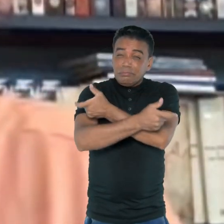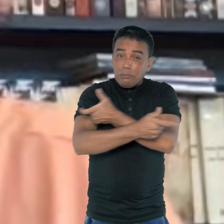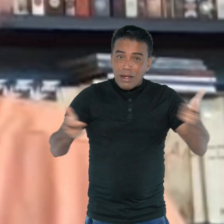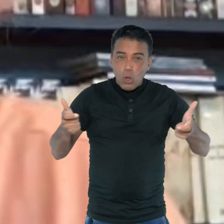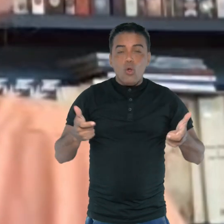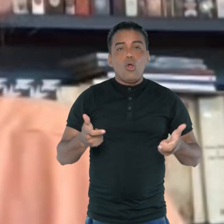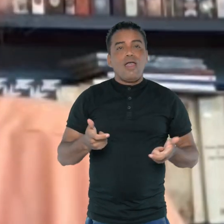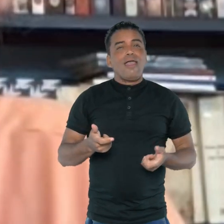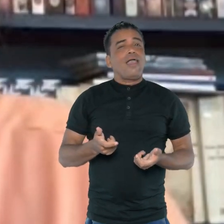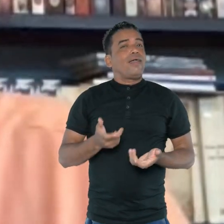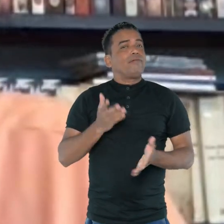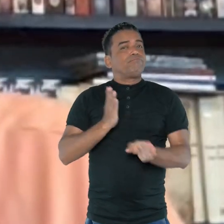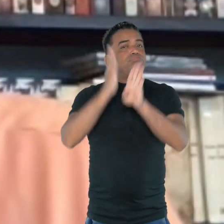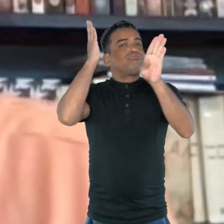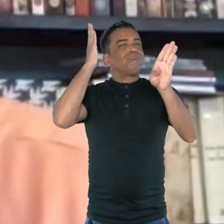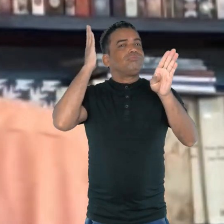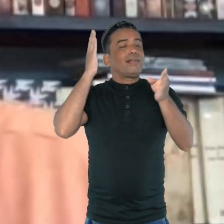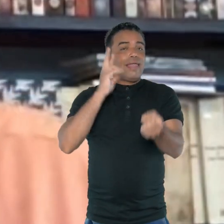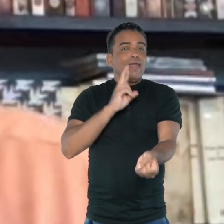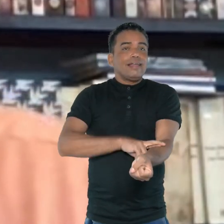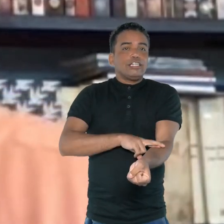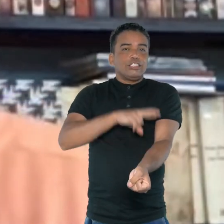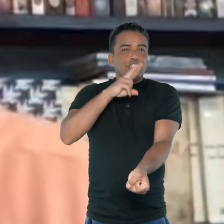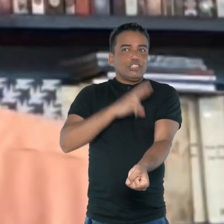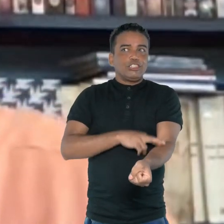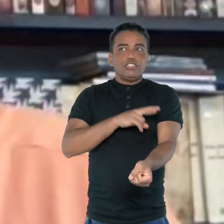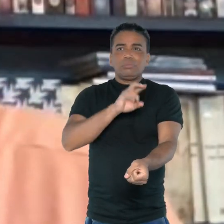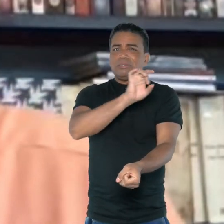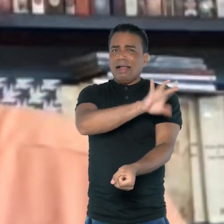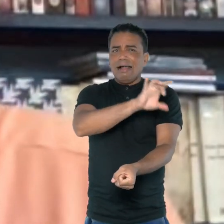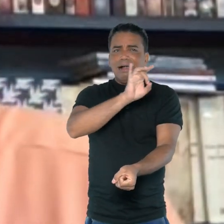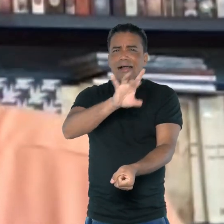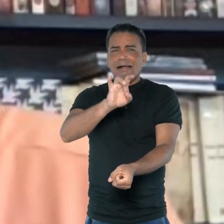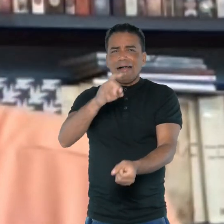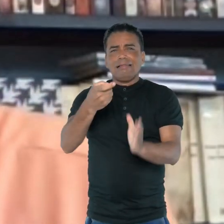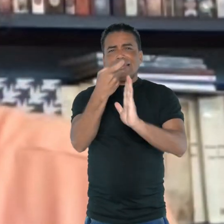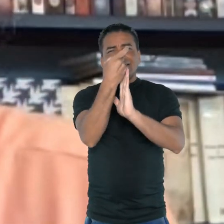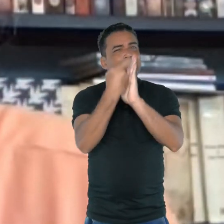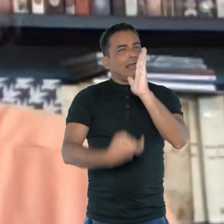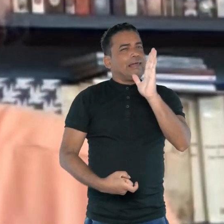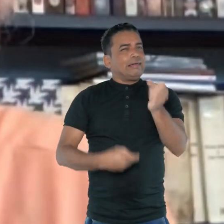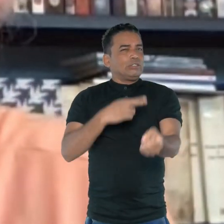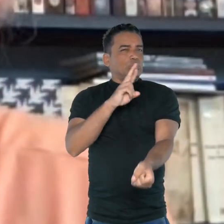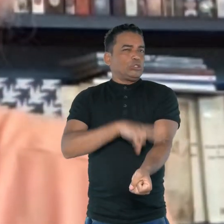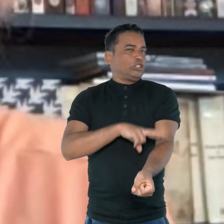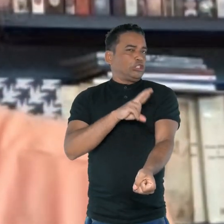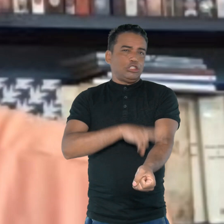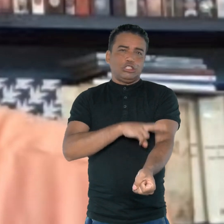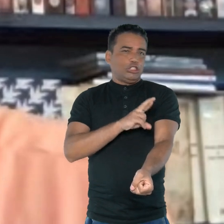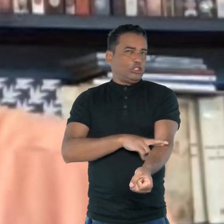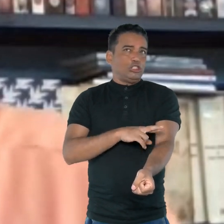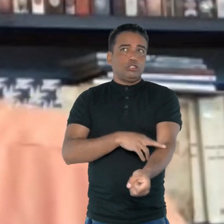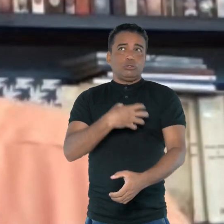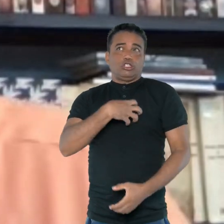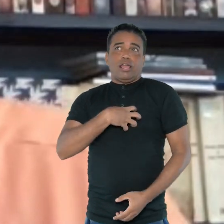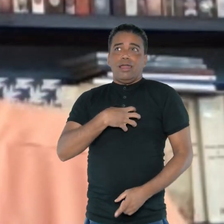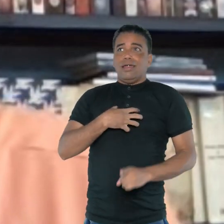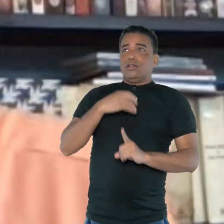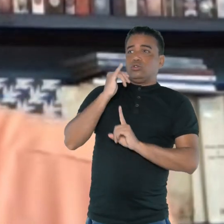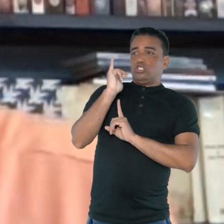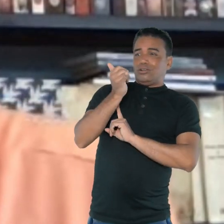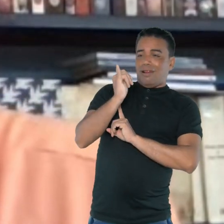o ritmo, é pegar, cada texto tem o seu ritmo específico, tem o seu modo de narrar, tem o